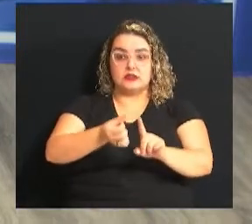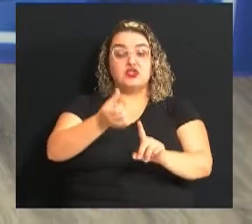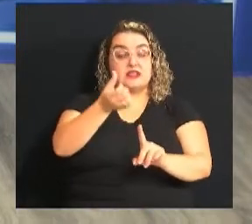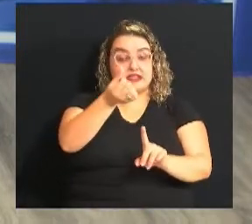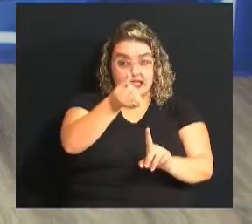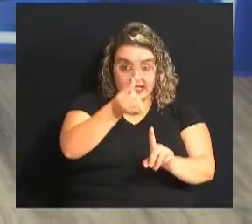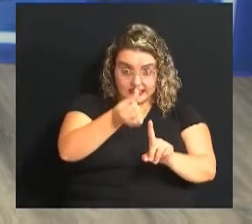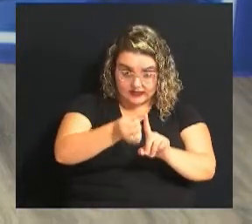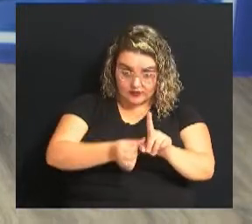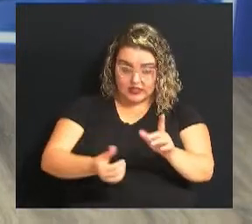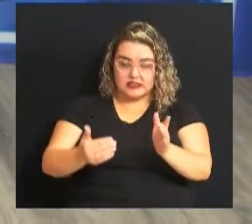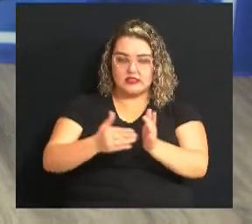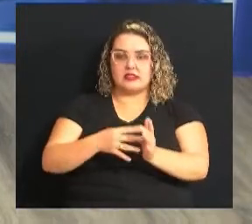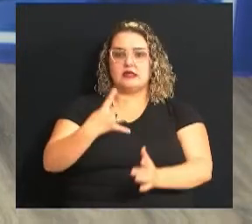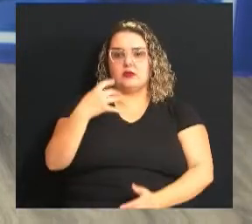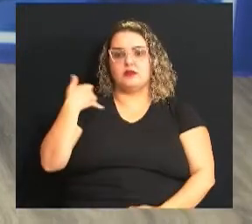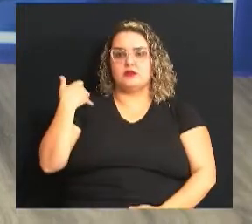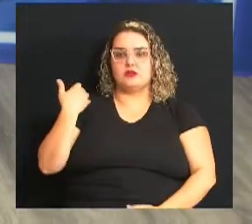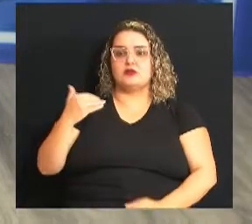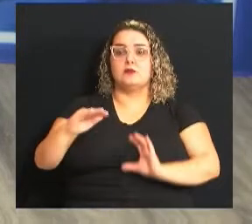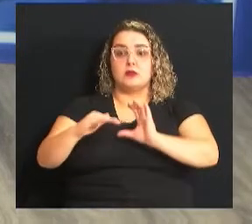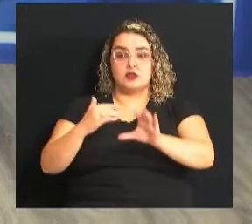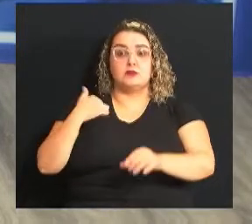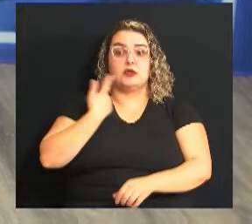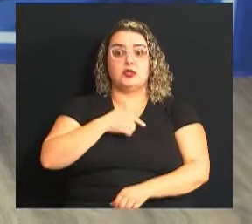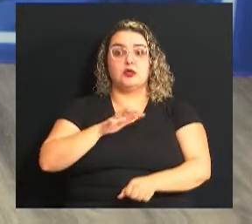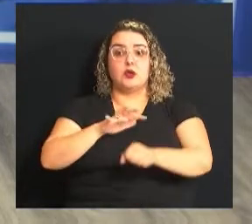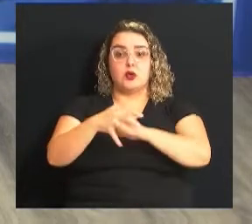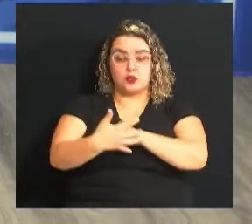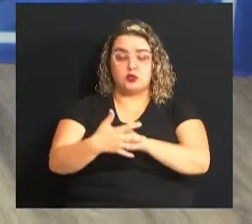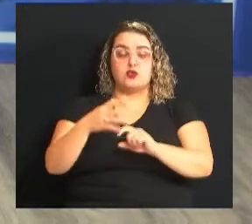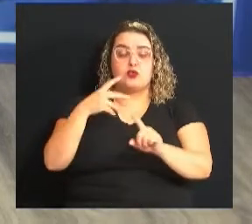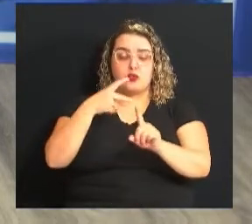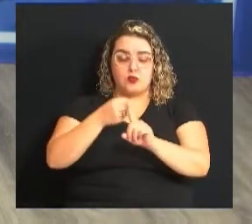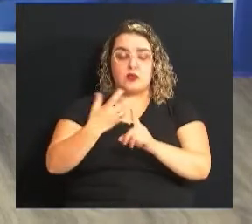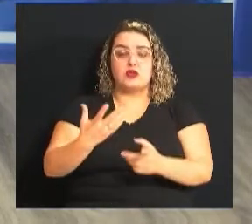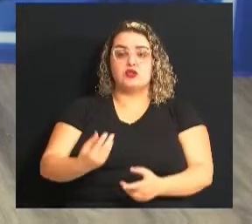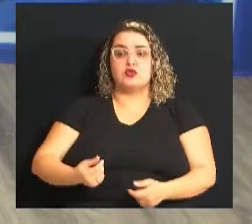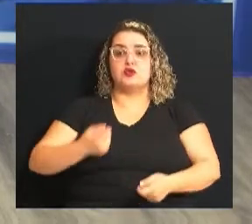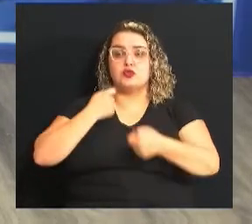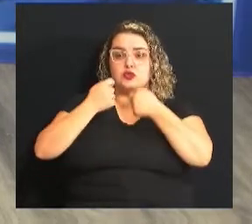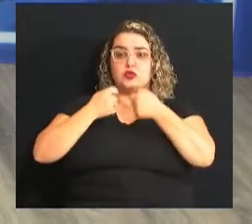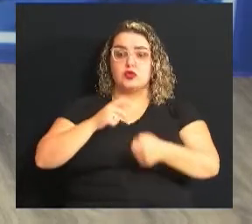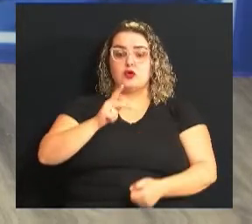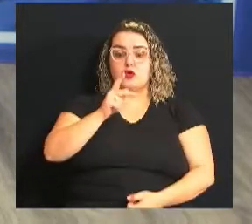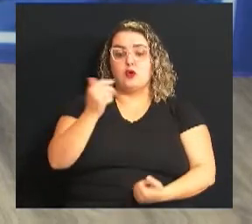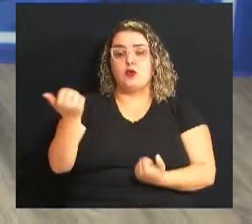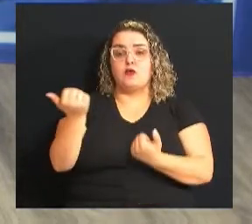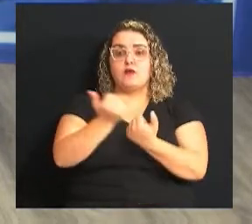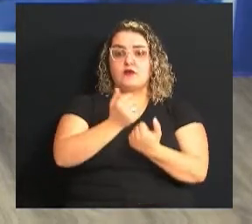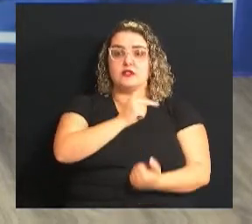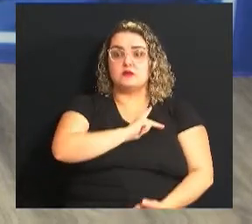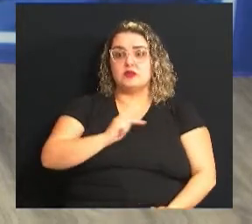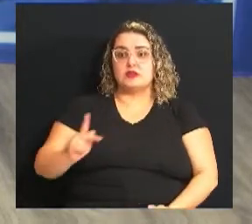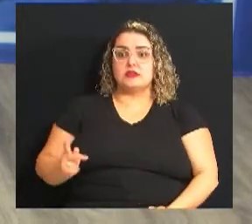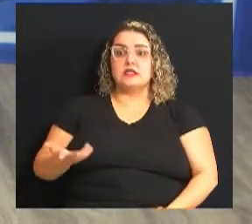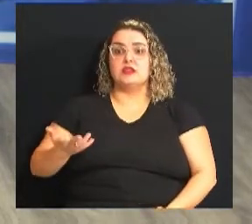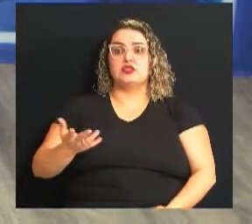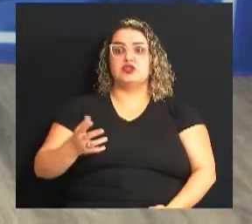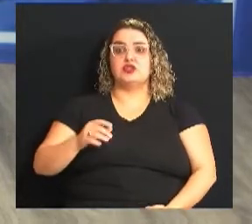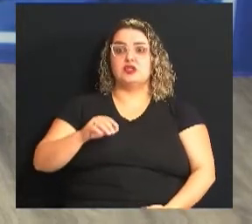seu questionamento, que na volta do intervalo tem entrevista ao vivo com o vice-presidente do Departamento de Infectologia